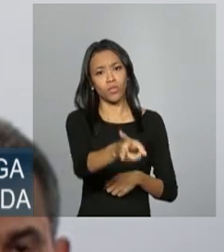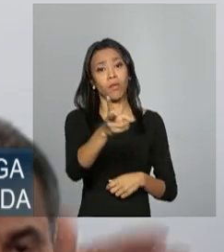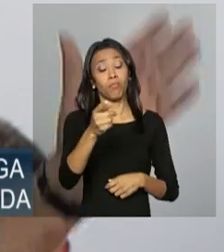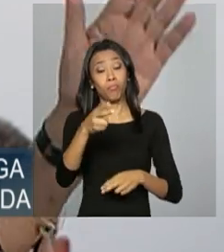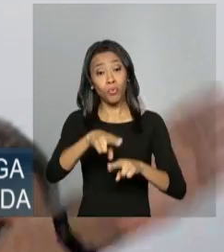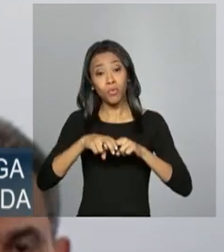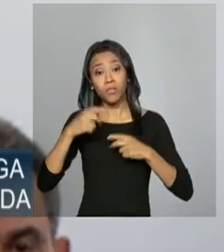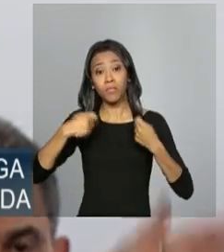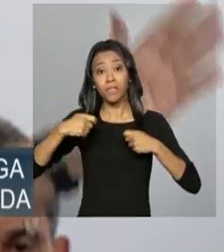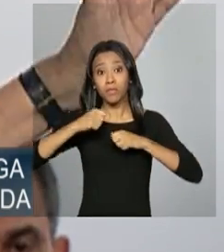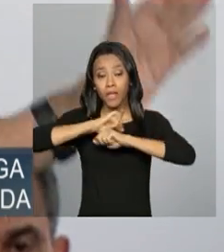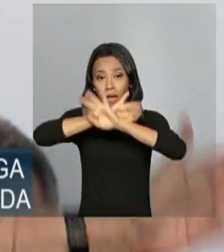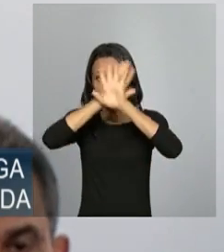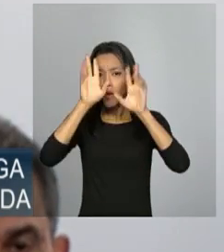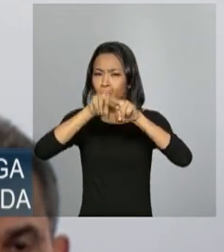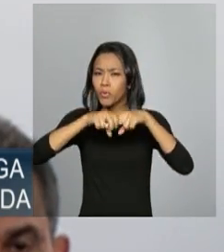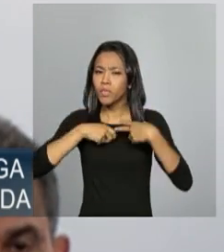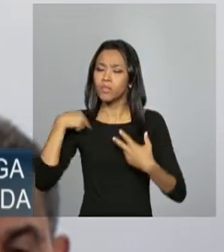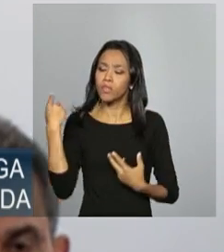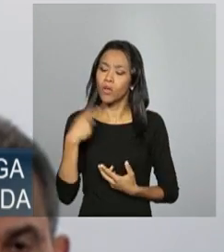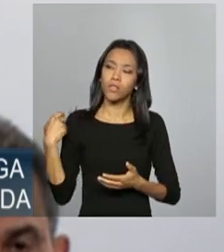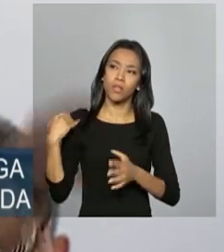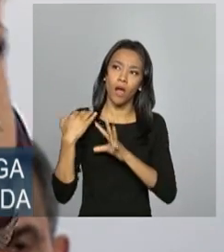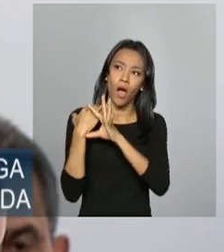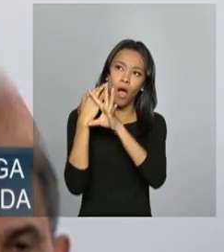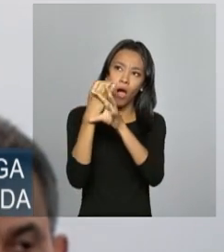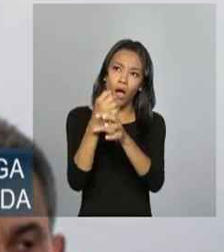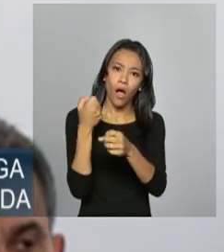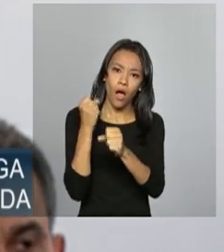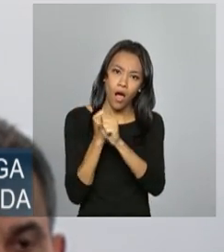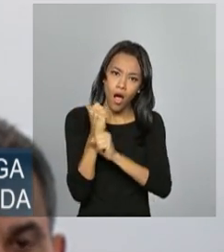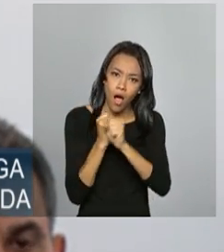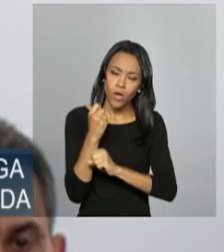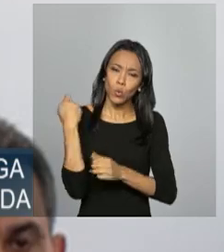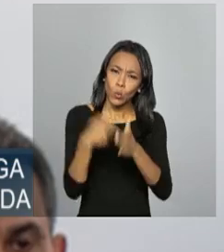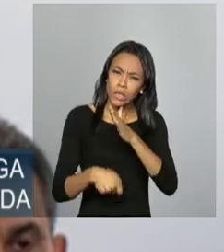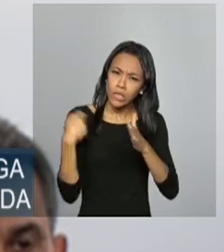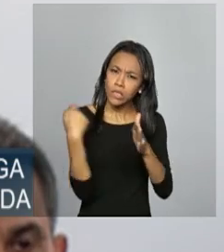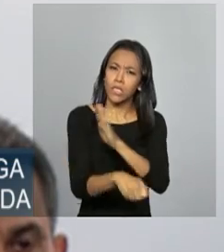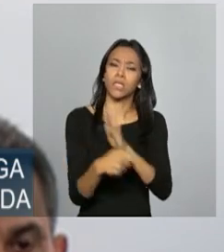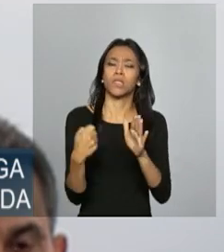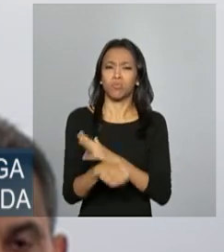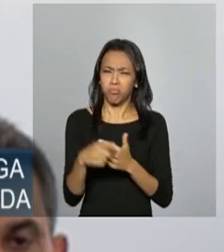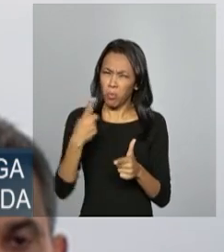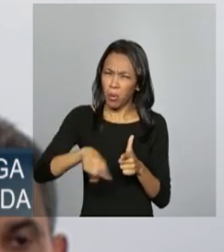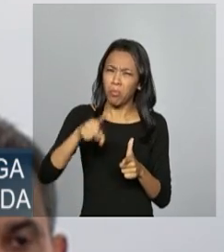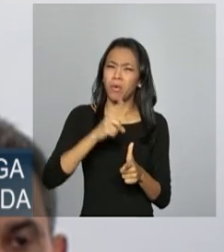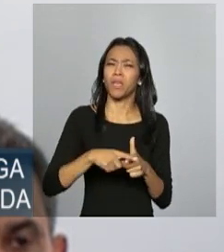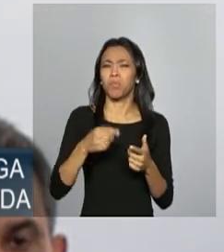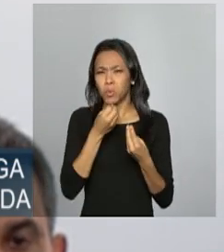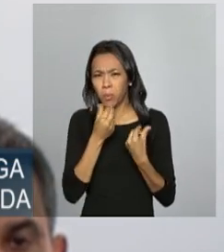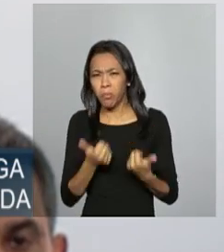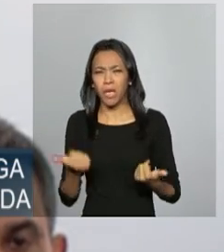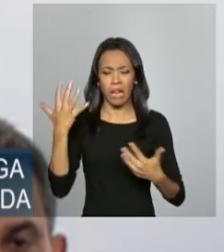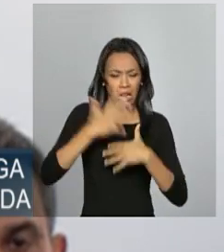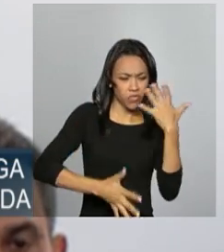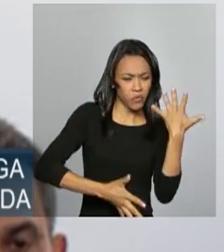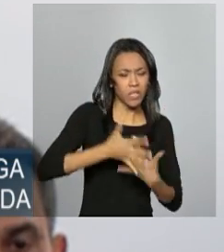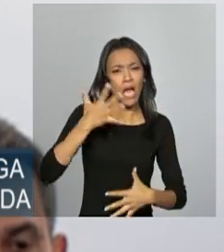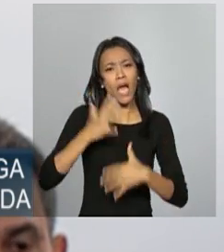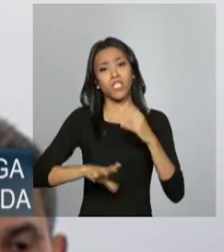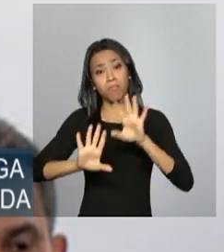por isso que nós lutamos todo esse ano. Com todas as dificuldades, nós estamos fazendo mais